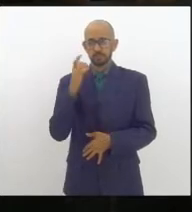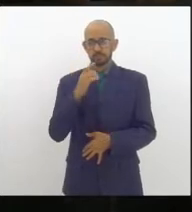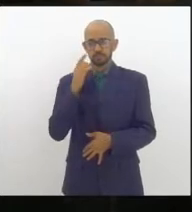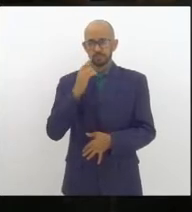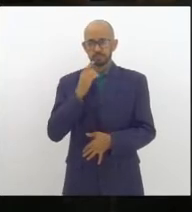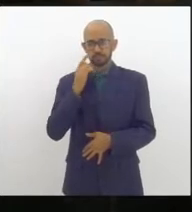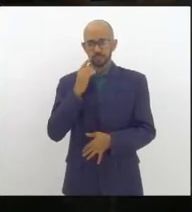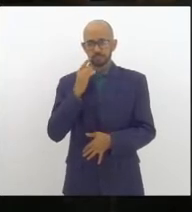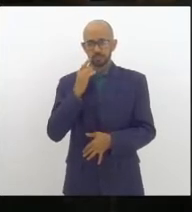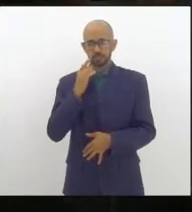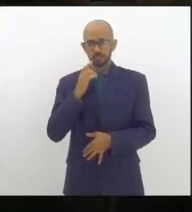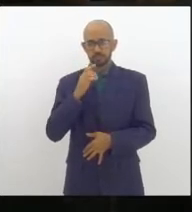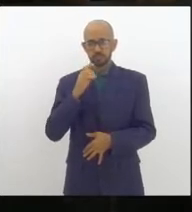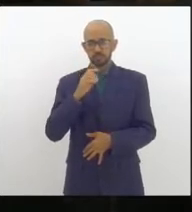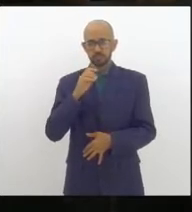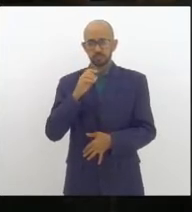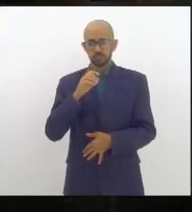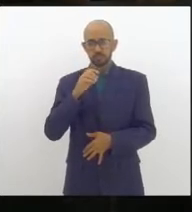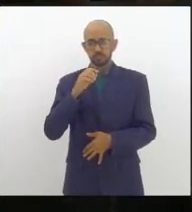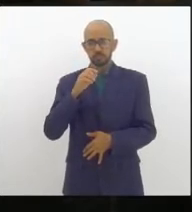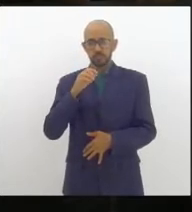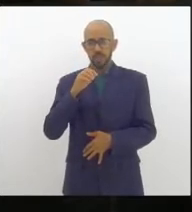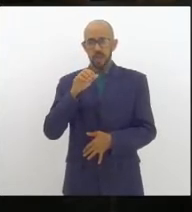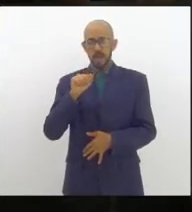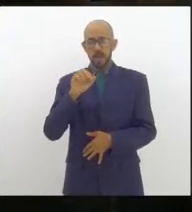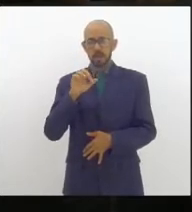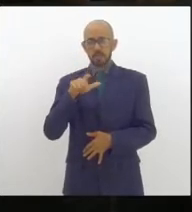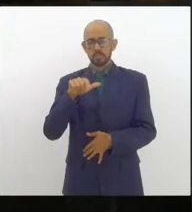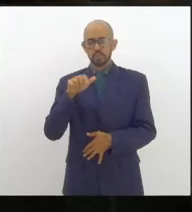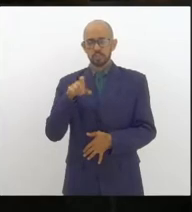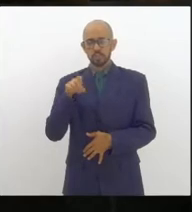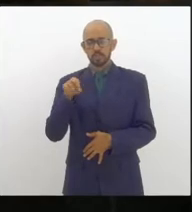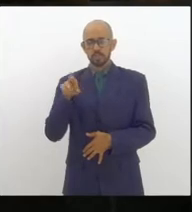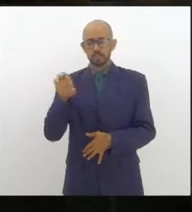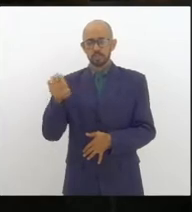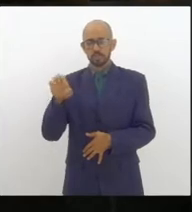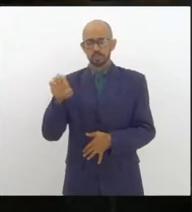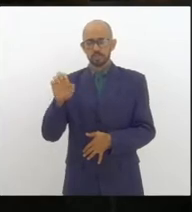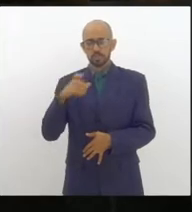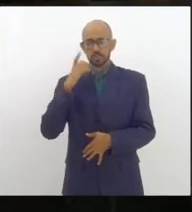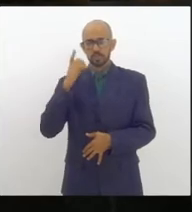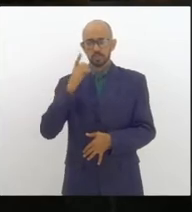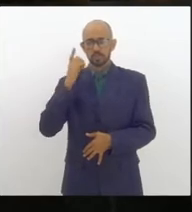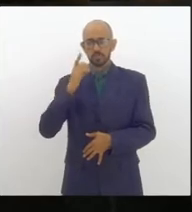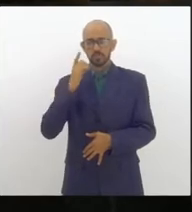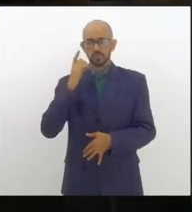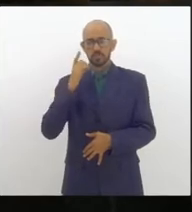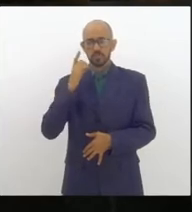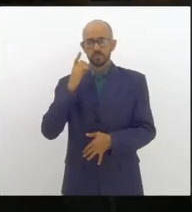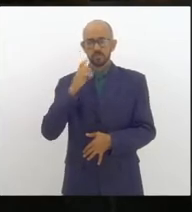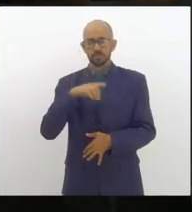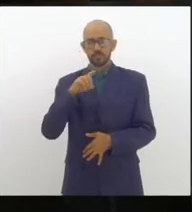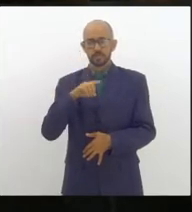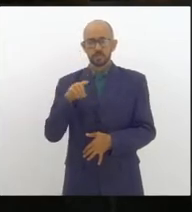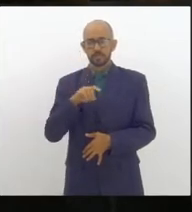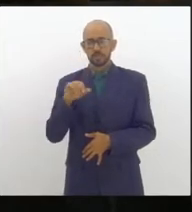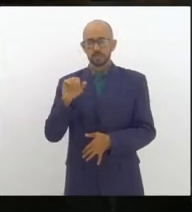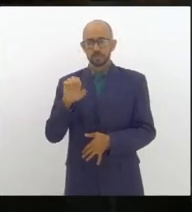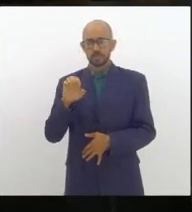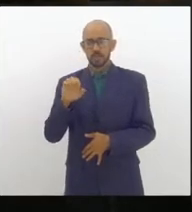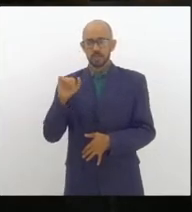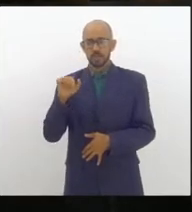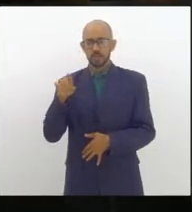deputado Alexandre Freitas da deputada zeidan